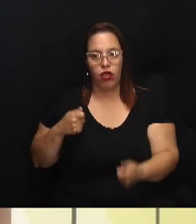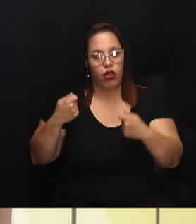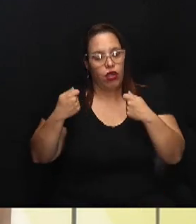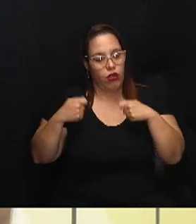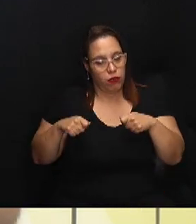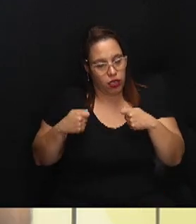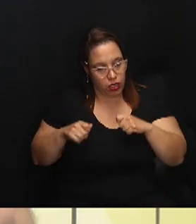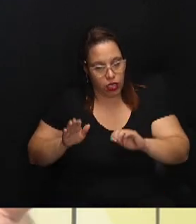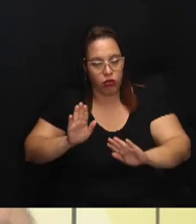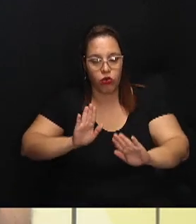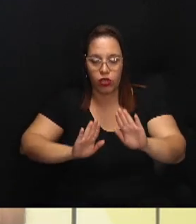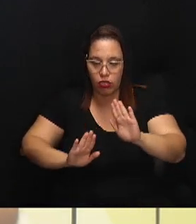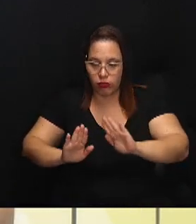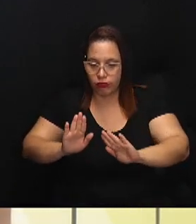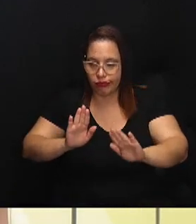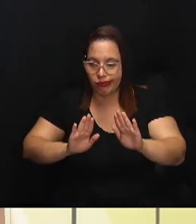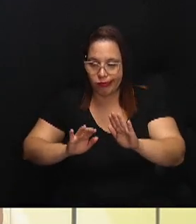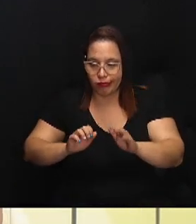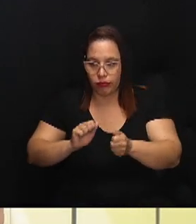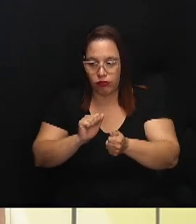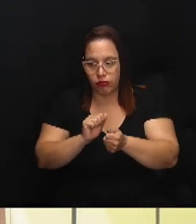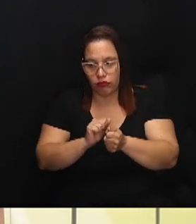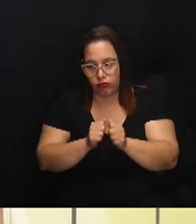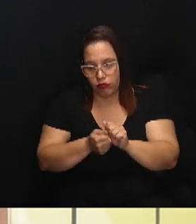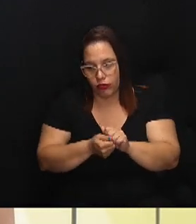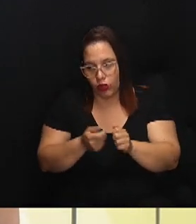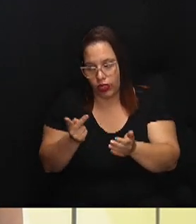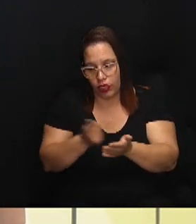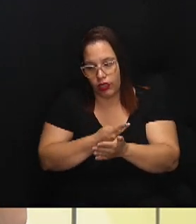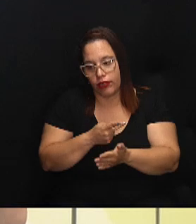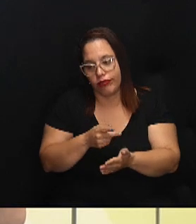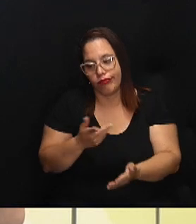ele morre. Se fizer alguma coisa inadequada, pode ter consequências.